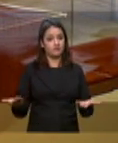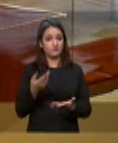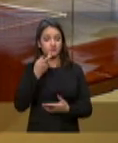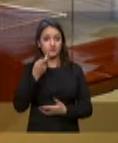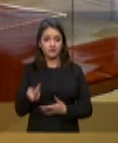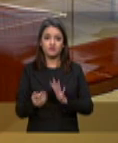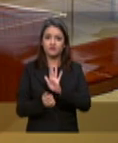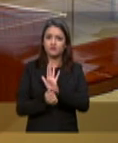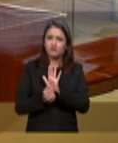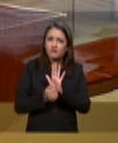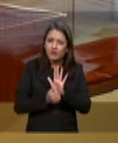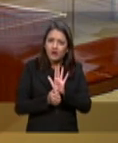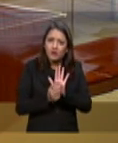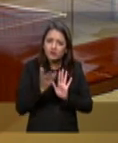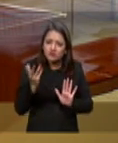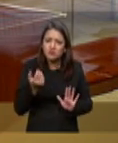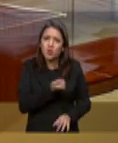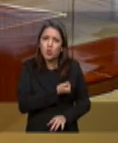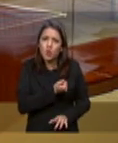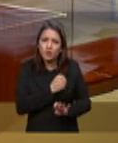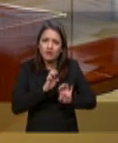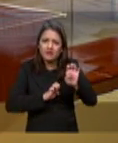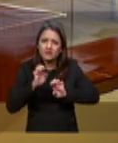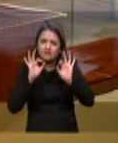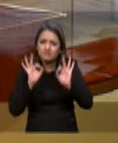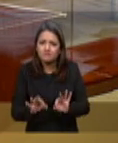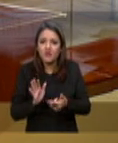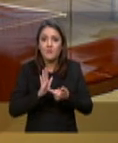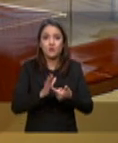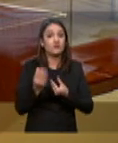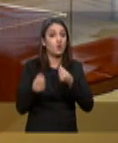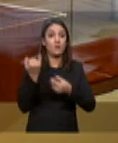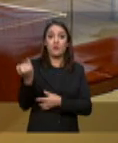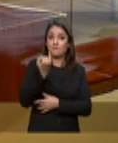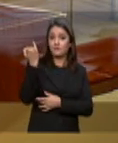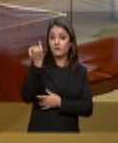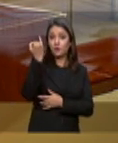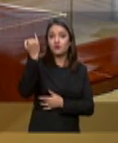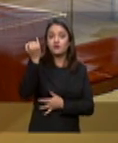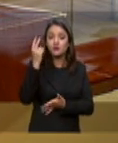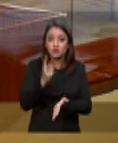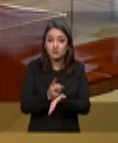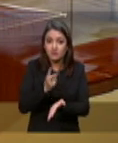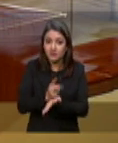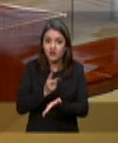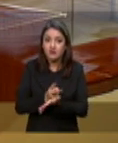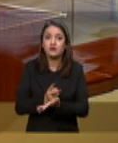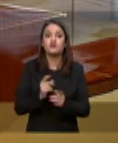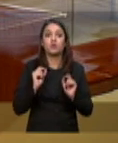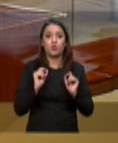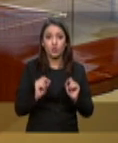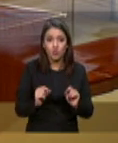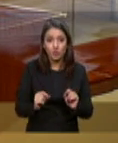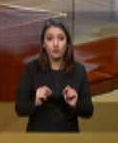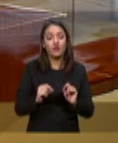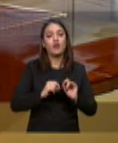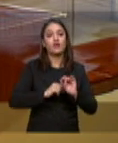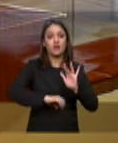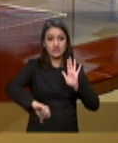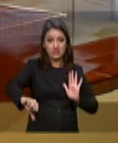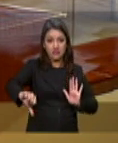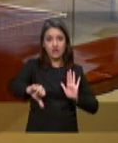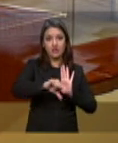números concretos para que se compreenda a importância e a imprescindibilidade do condicionamento da apuração do crime de apropriação.